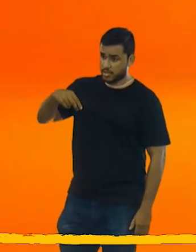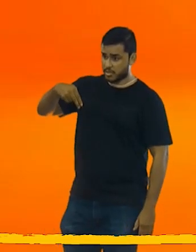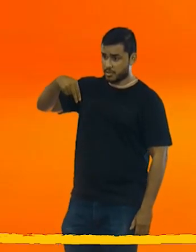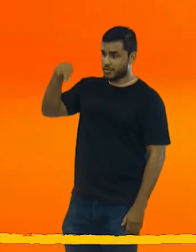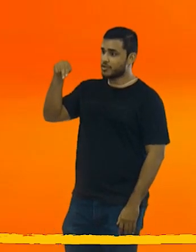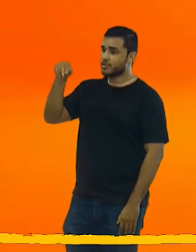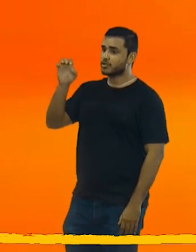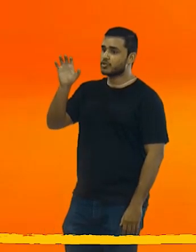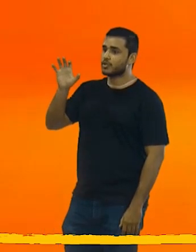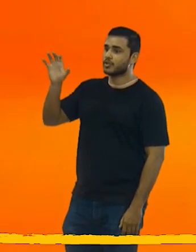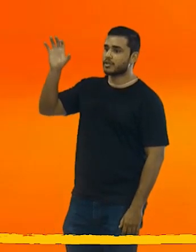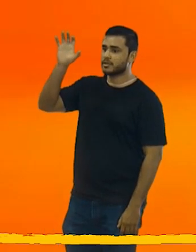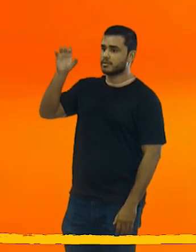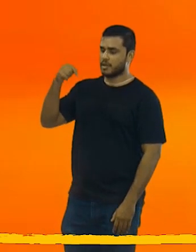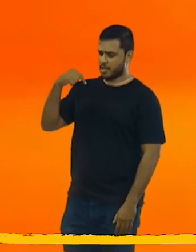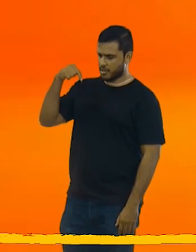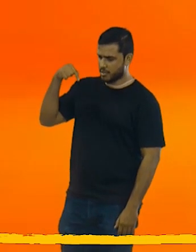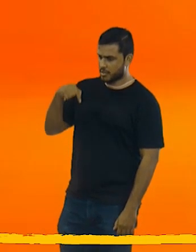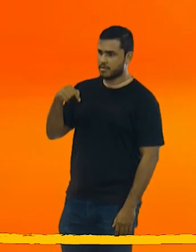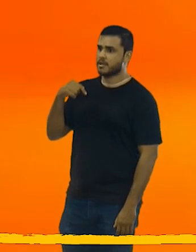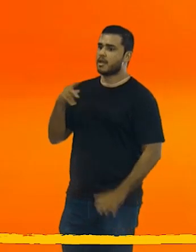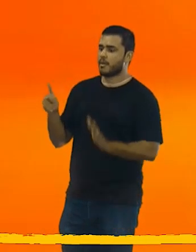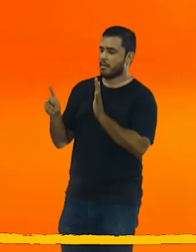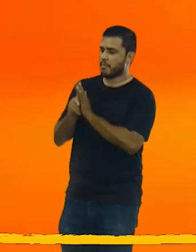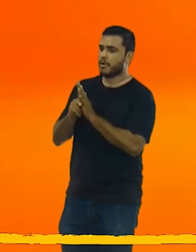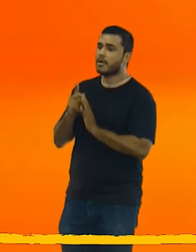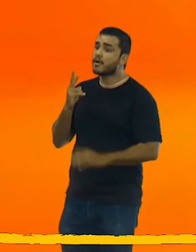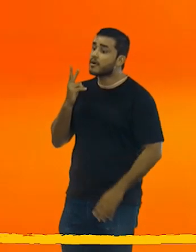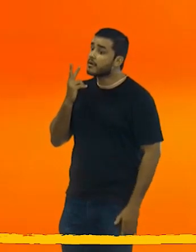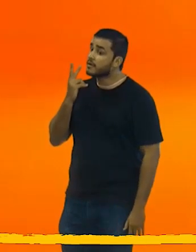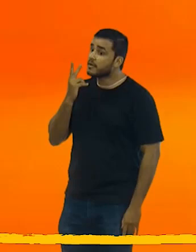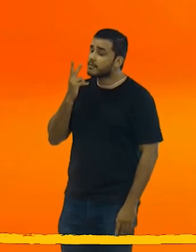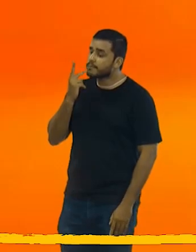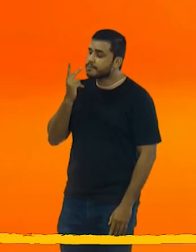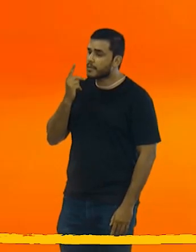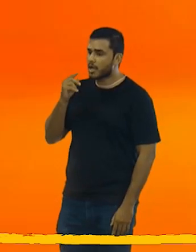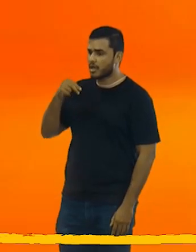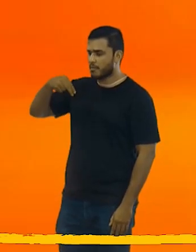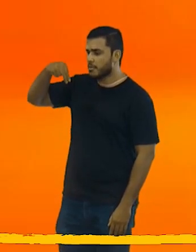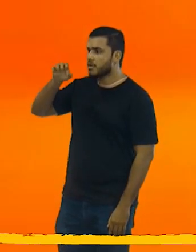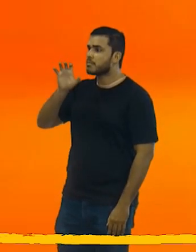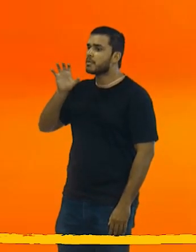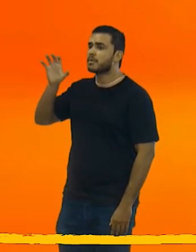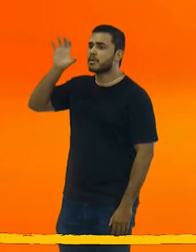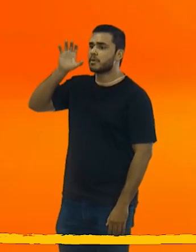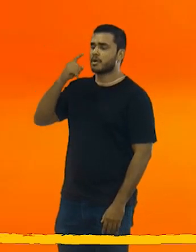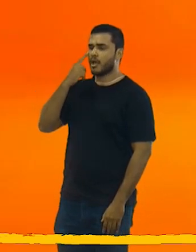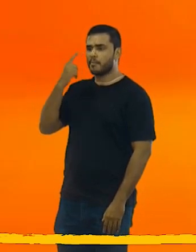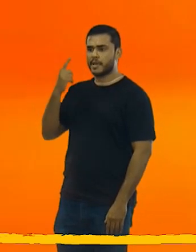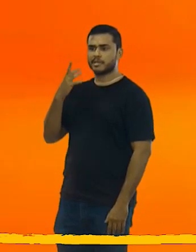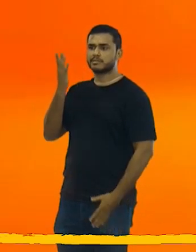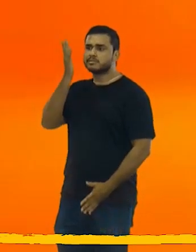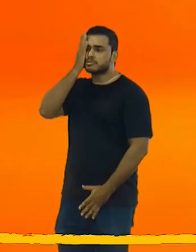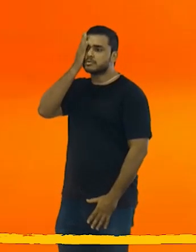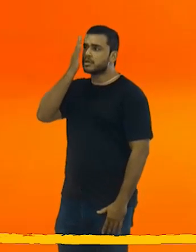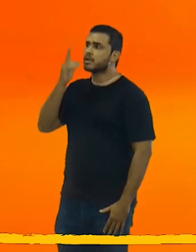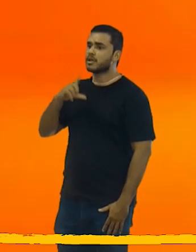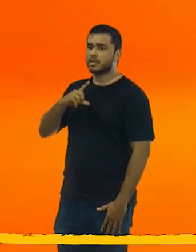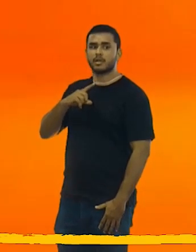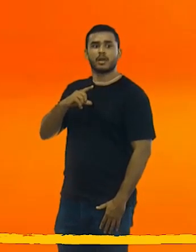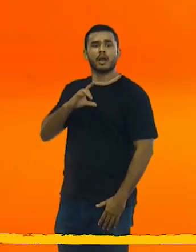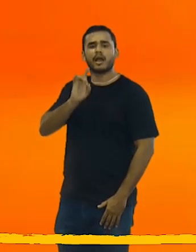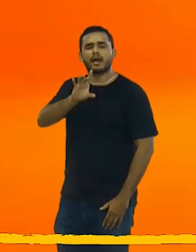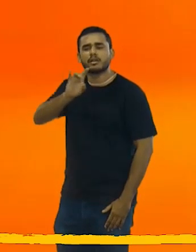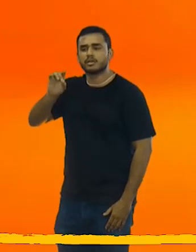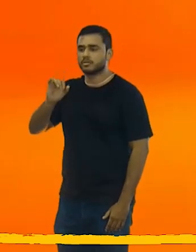Alencar, um pouco da Luzia, que fugiu de Sobral, correndo da seca. Nós somos um pouco do Chico Bento